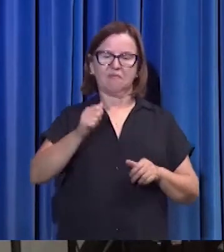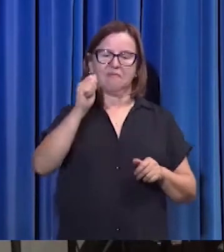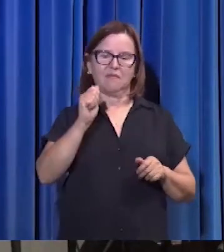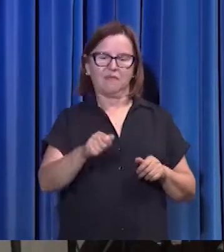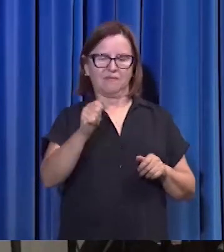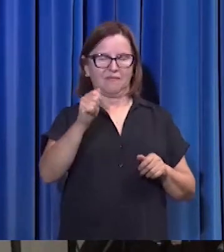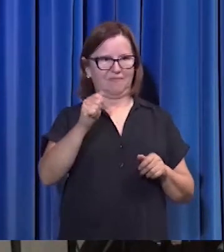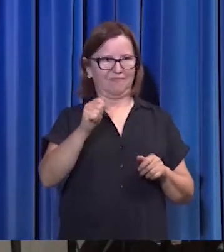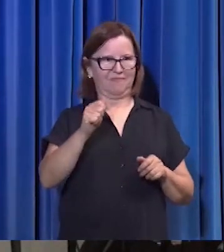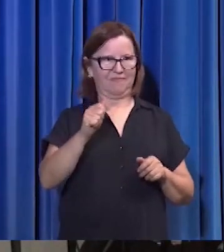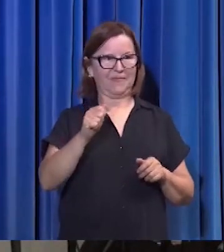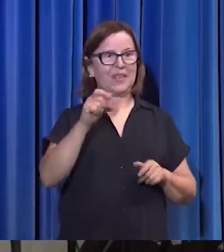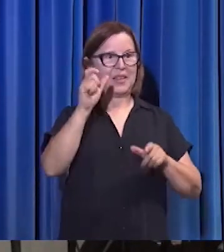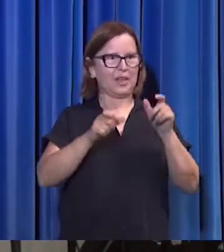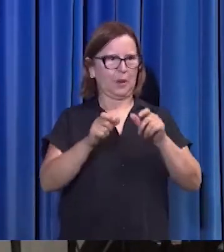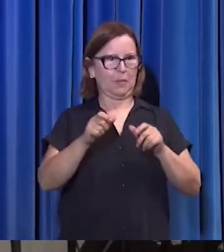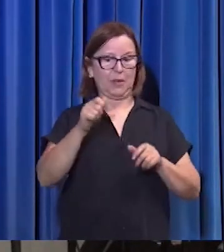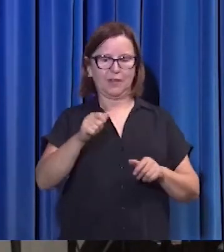sentenciado,